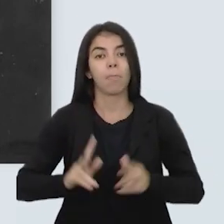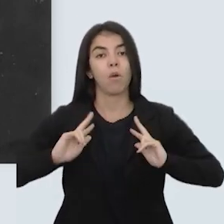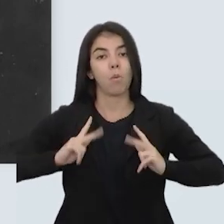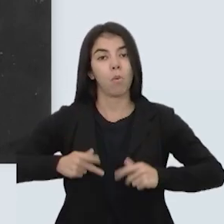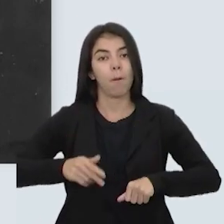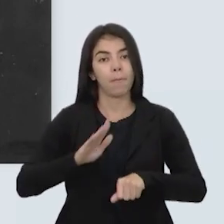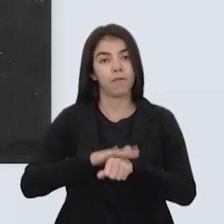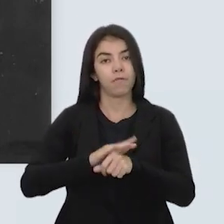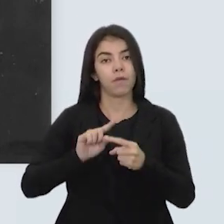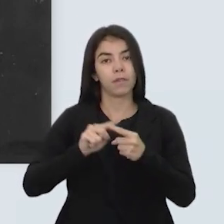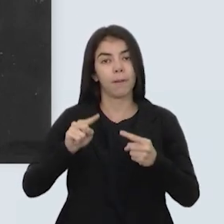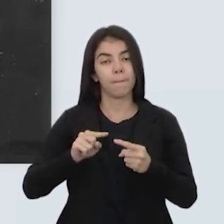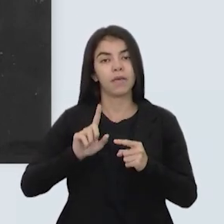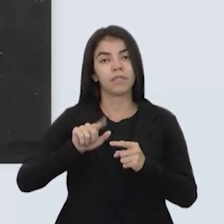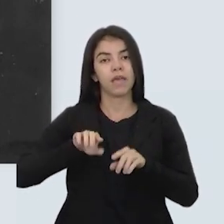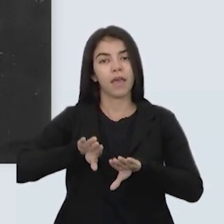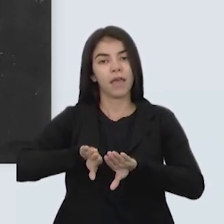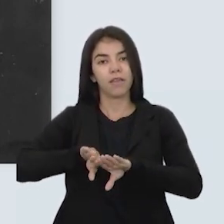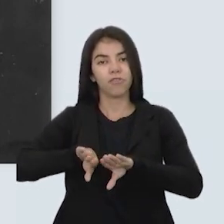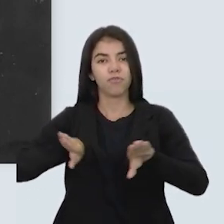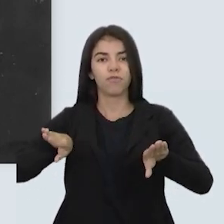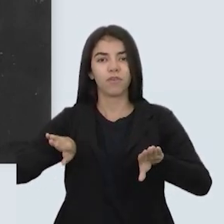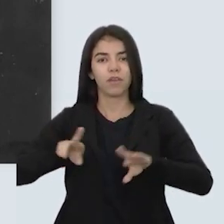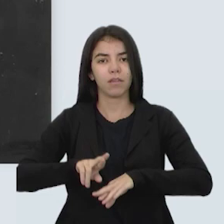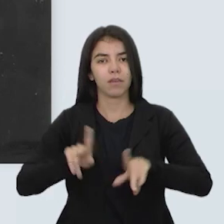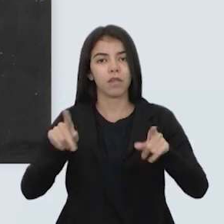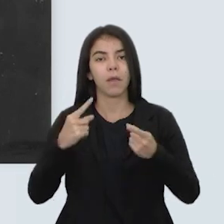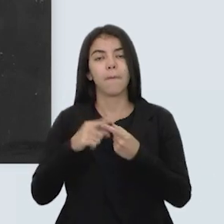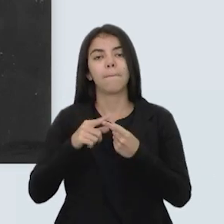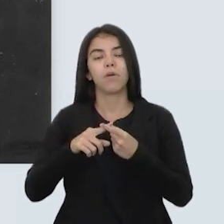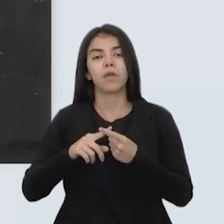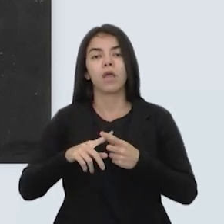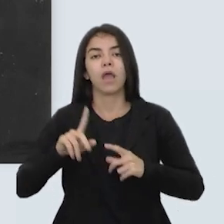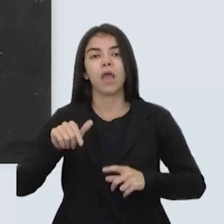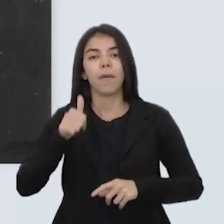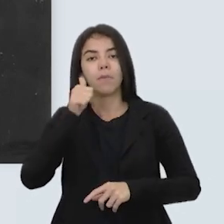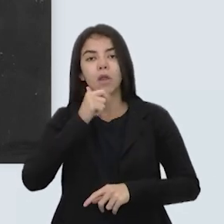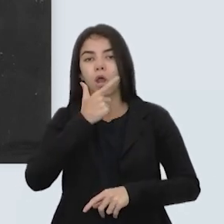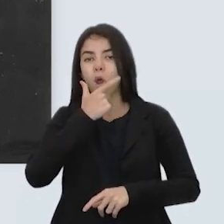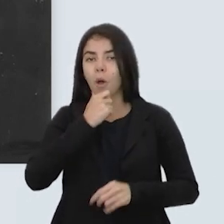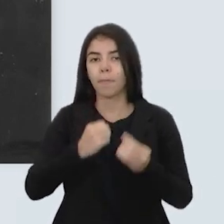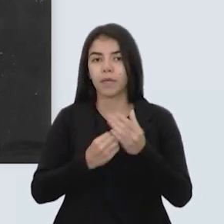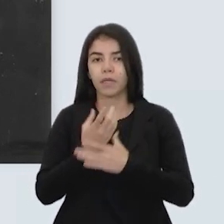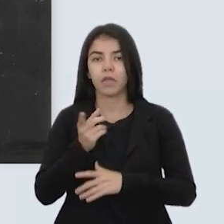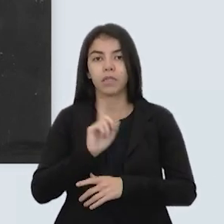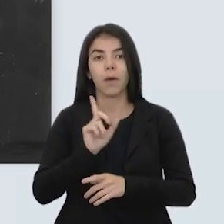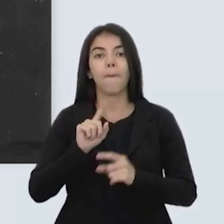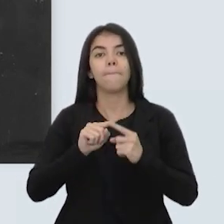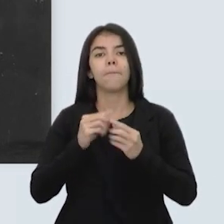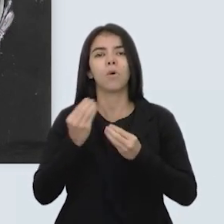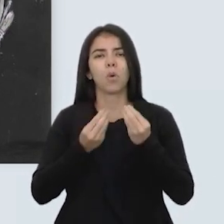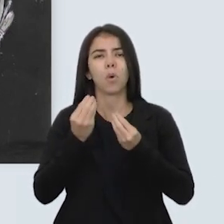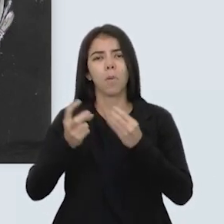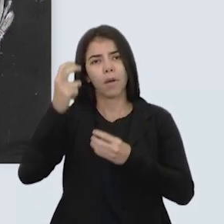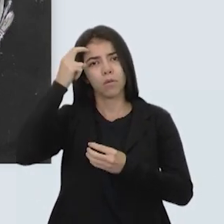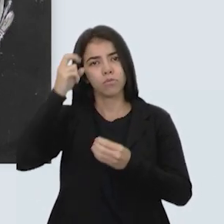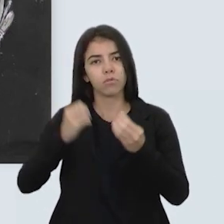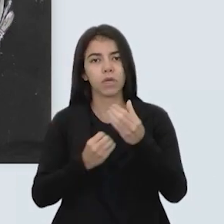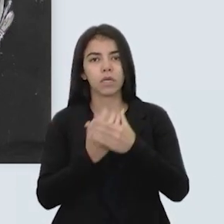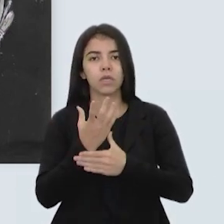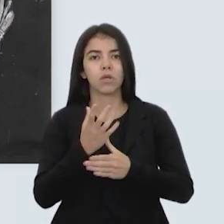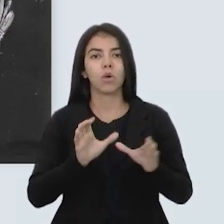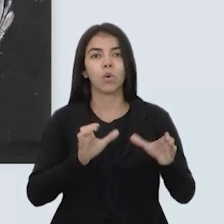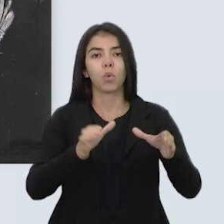ao homem, porque não foi feita pelos homens e mulheres individualmente, mas por grupos de pessoas. Existia antes de